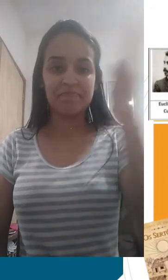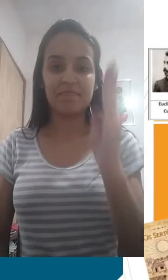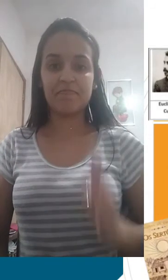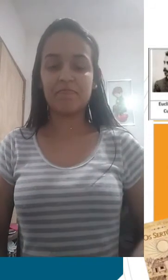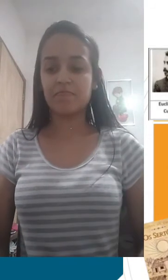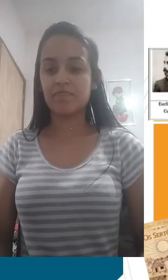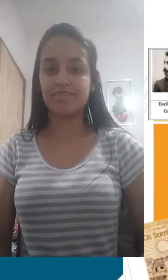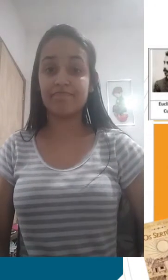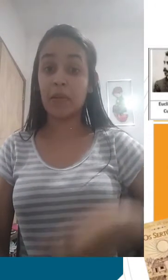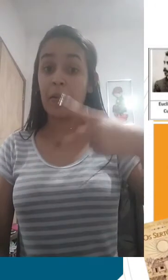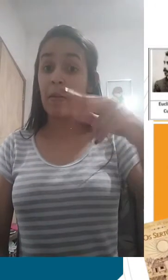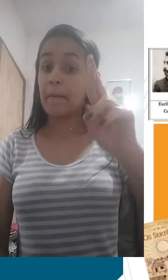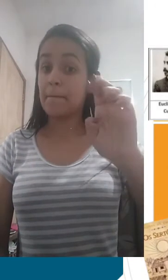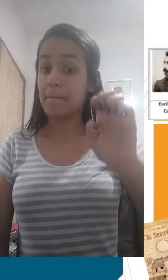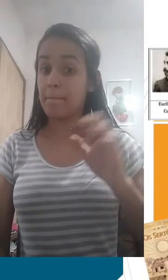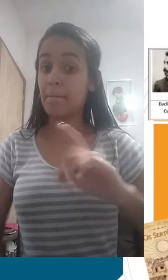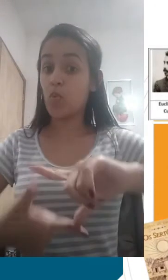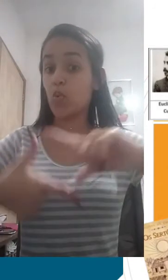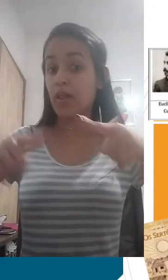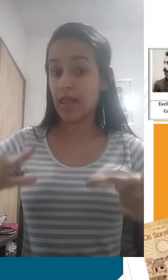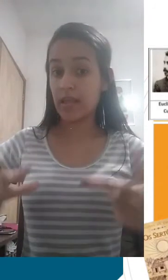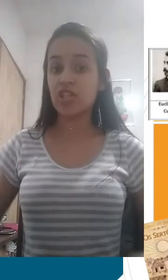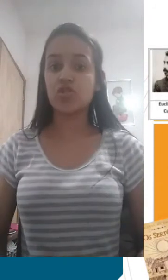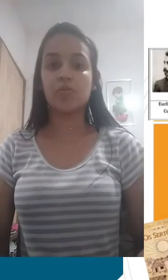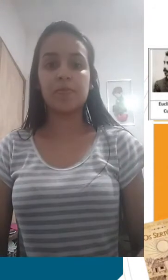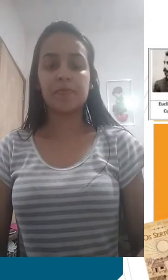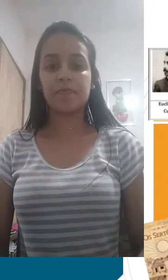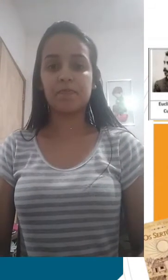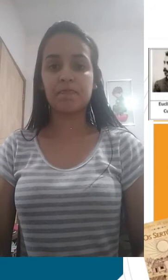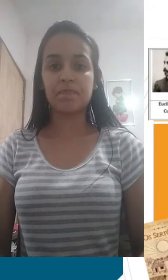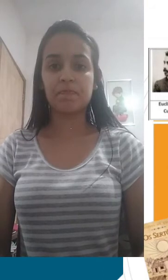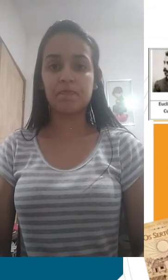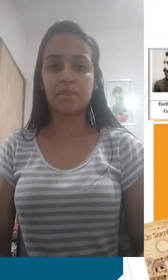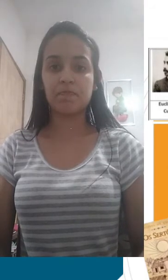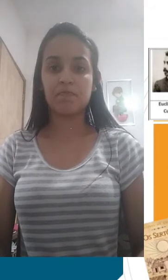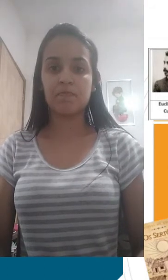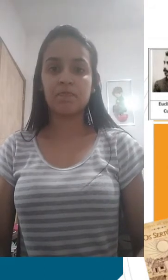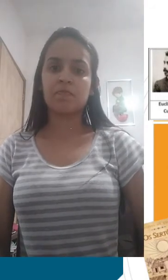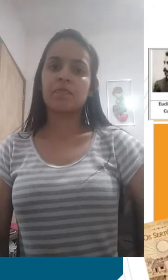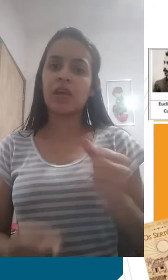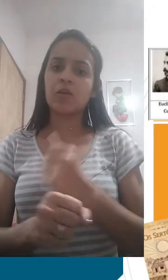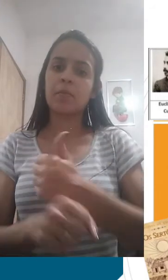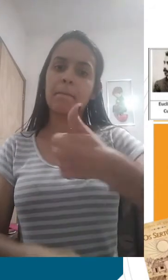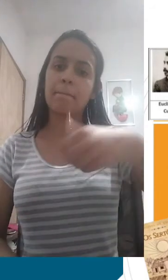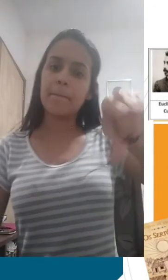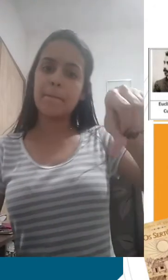Pré-modernismo é como ficou conhecido o período literário brasileiro, que vai de 1902 até